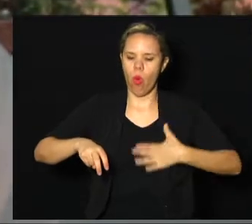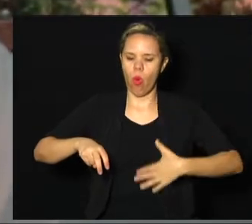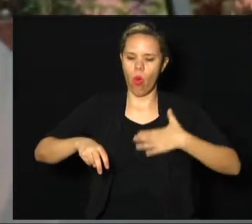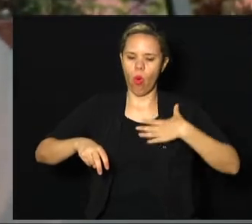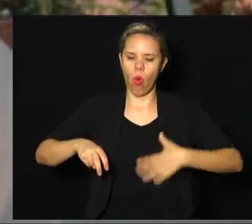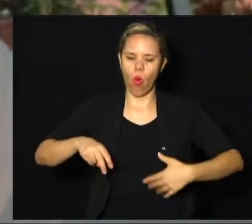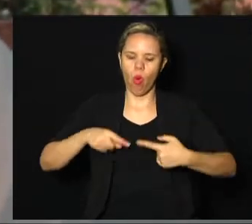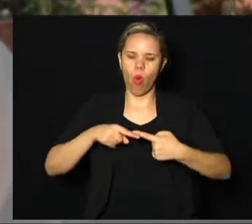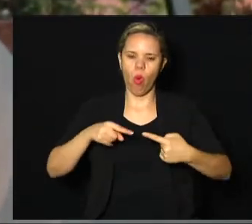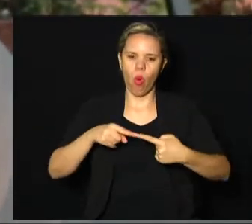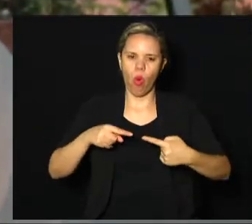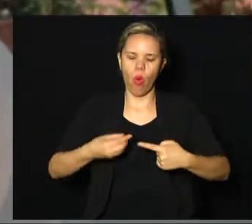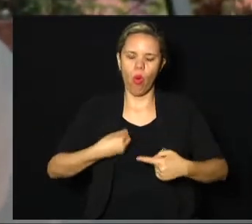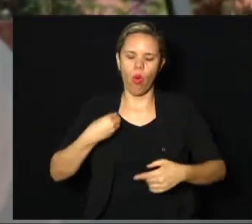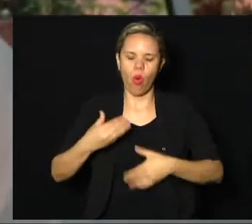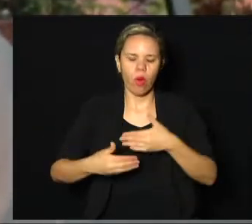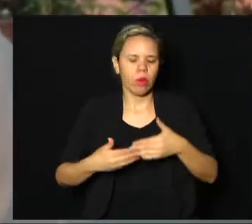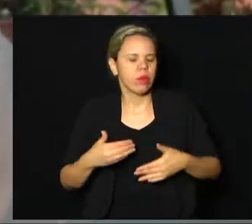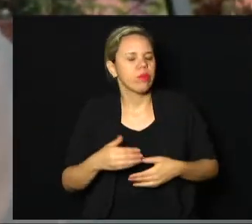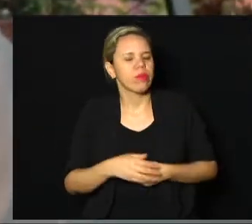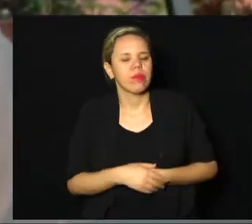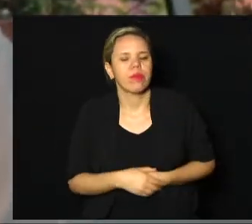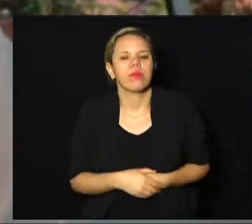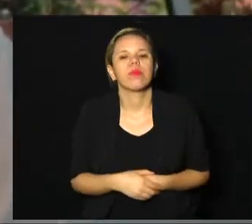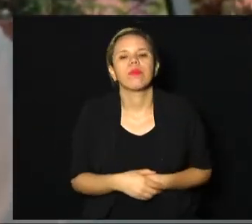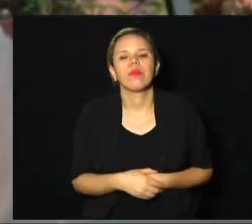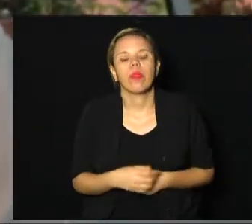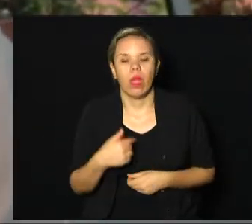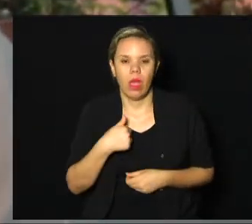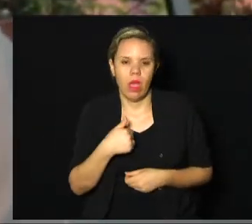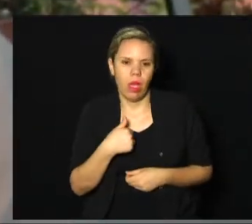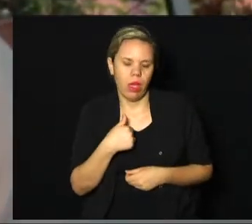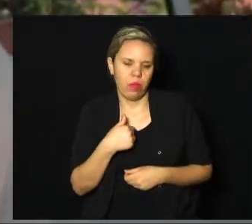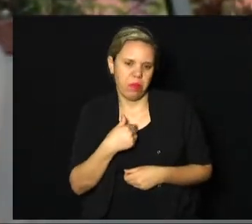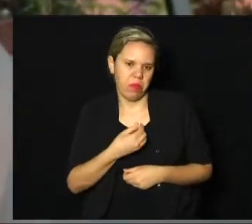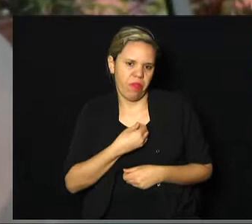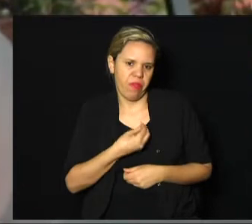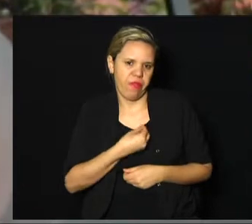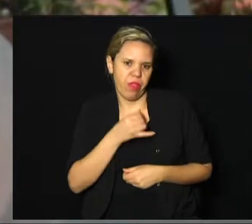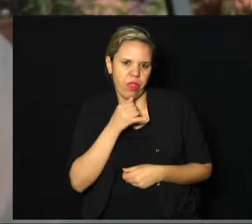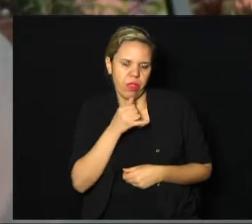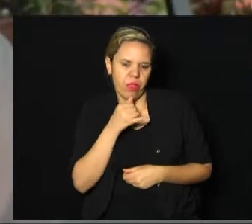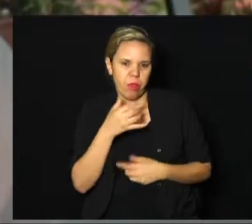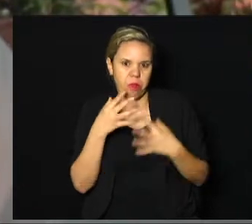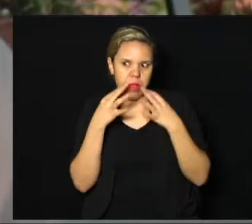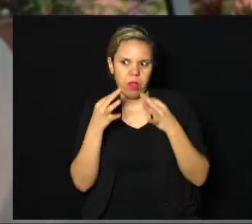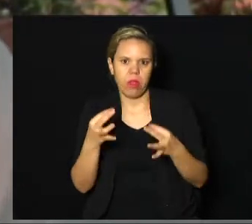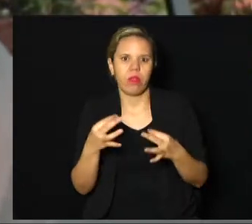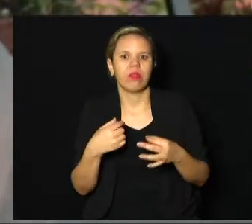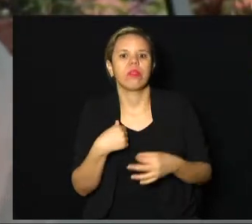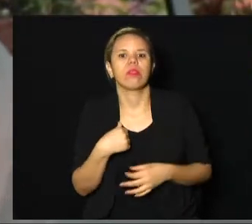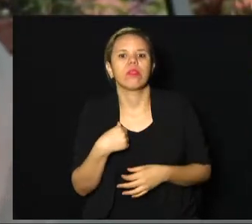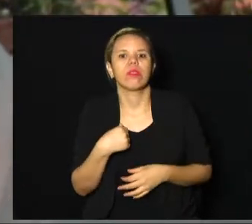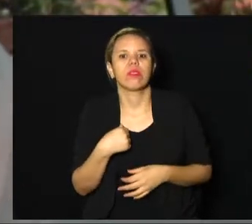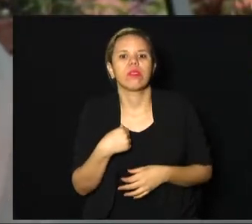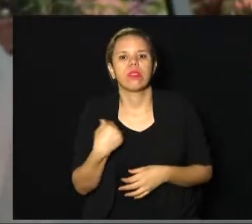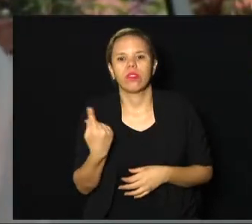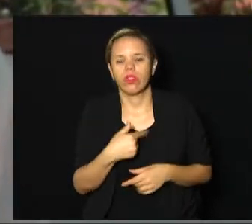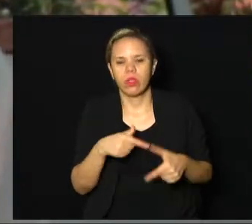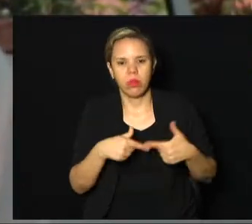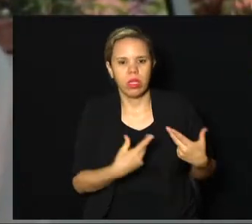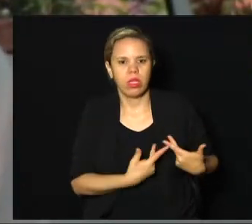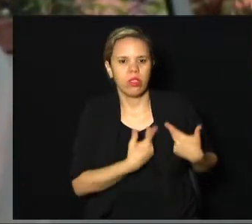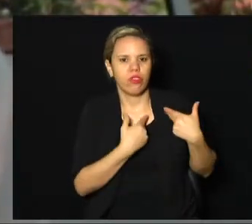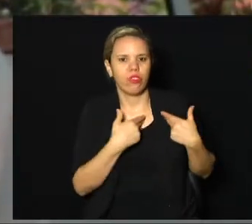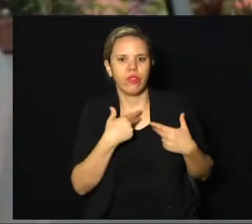sua rotina. Uma coisa que eu, por exemplo, na minha rotina comecei muito a prestar atenção, a gente é cirurgião, fica muito tempo em